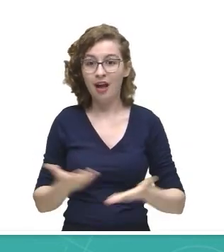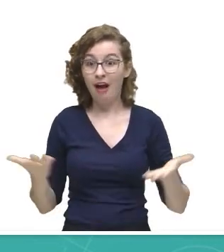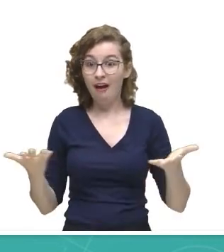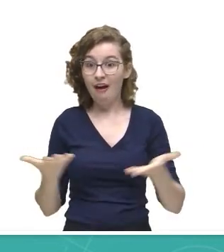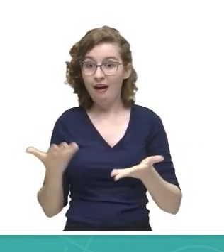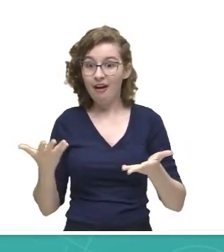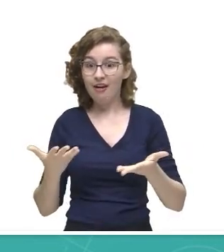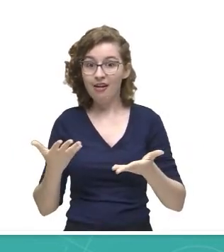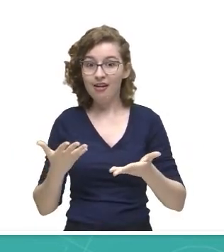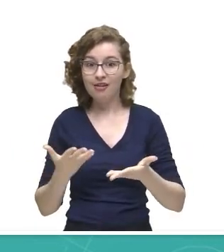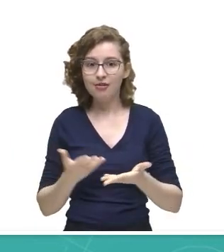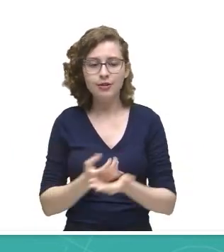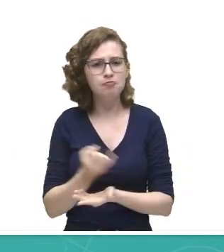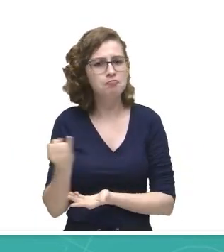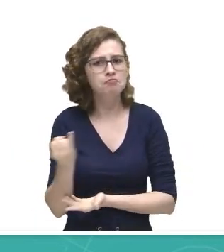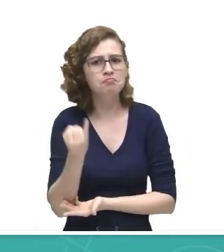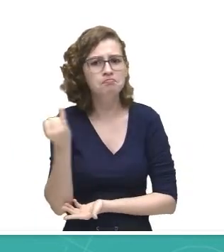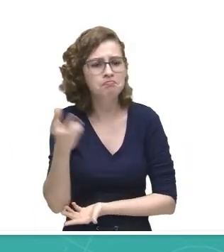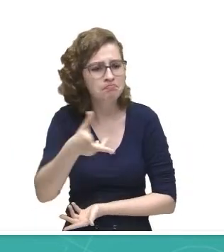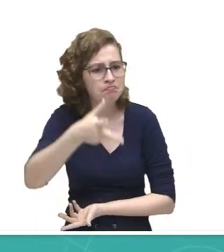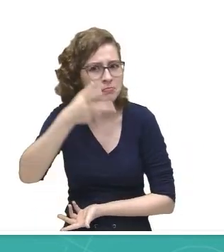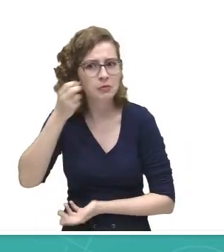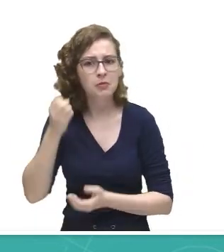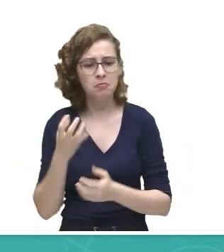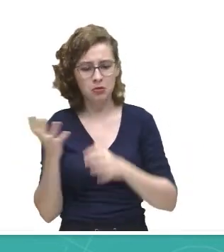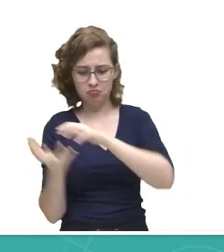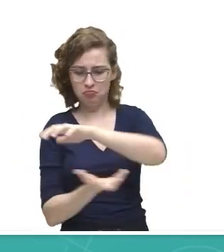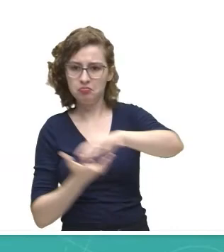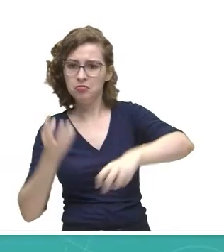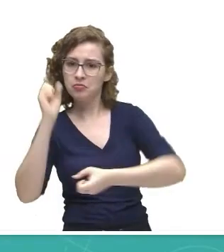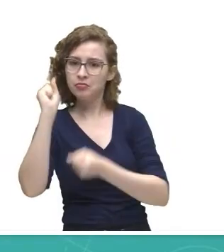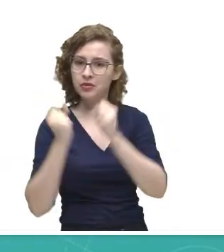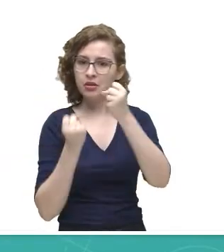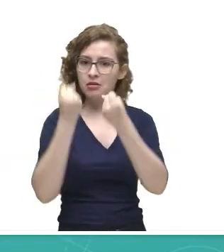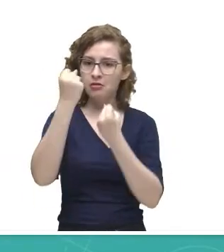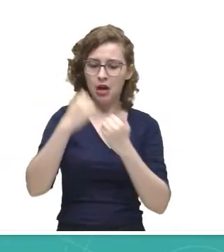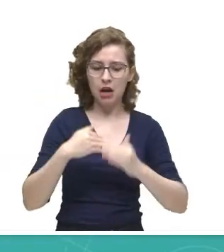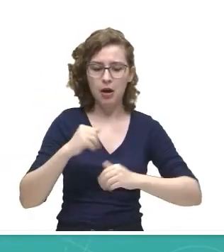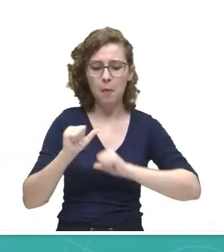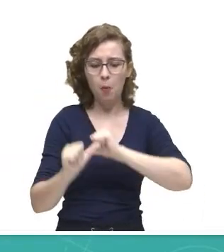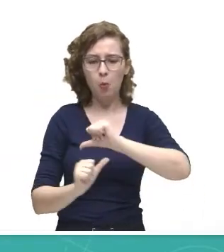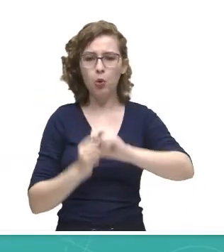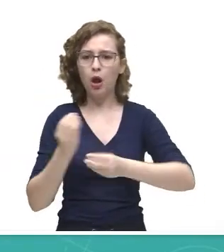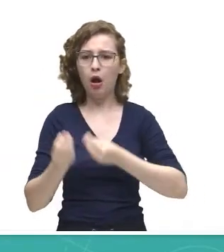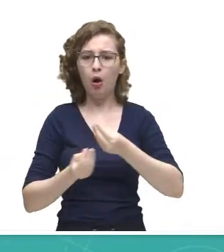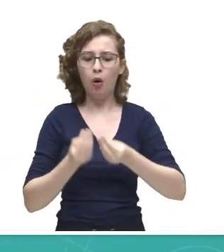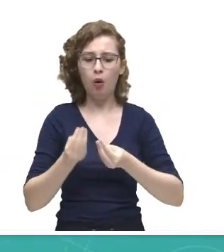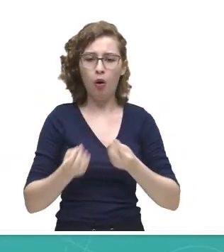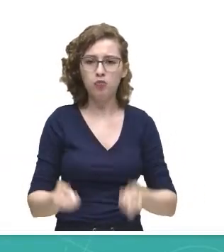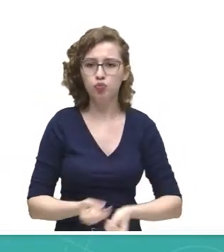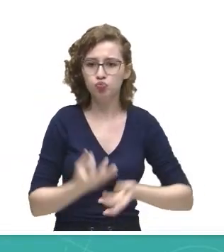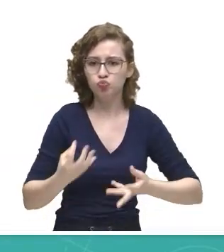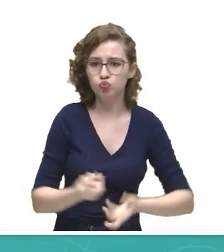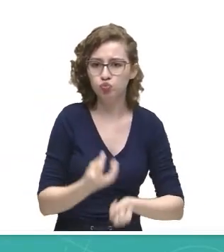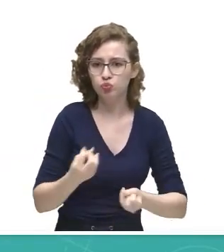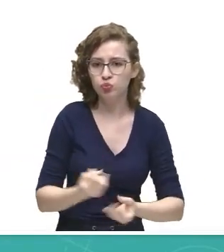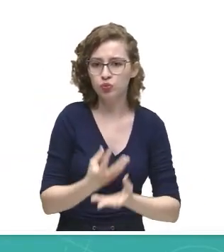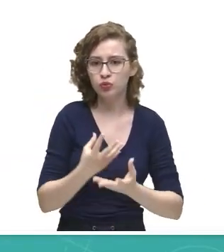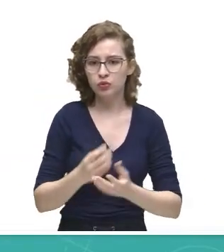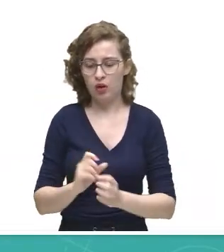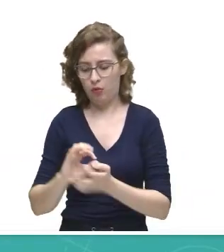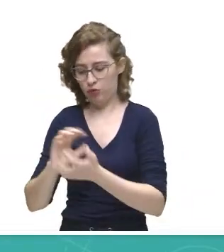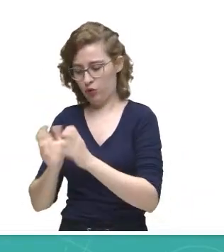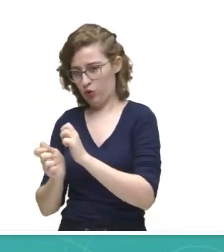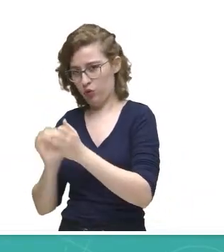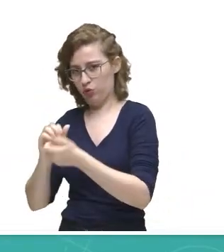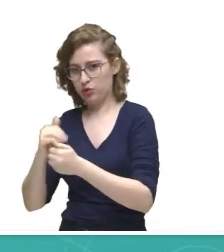a gente vê aí a importância dessa revolução industrial, que vem mudar o modo de produção totalmente, saindo ali da questão